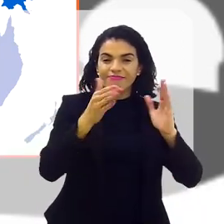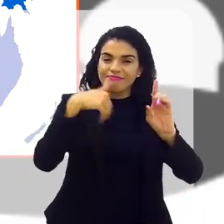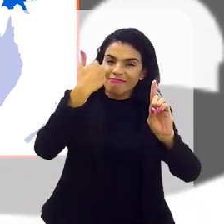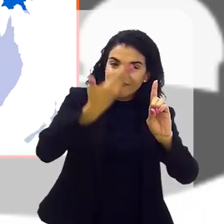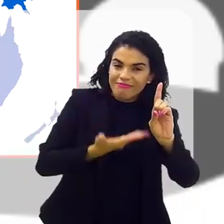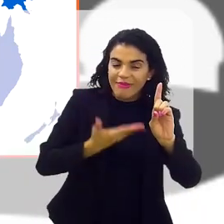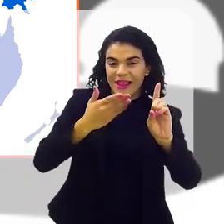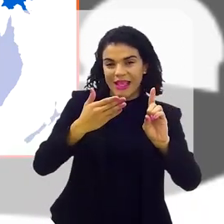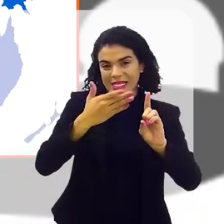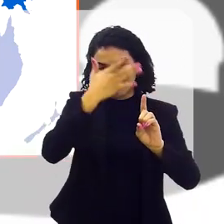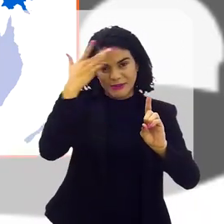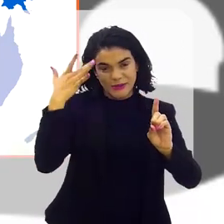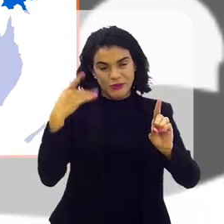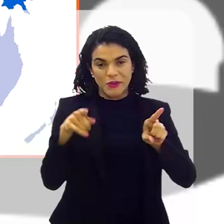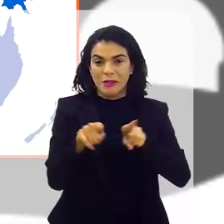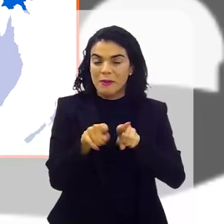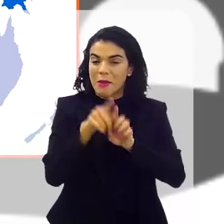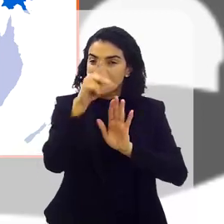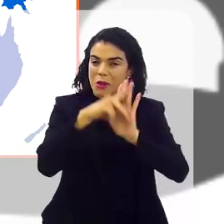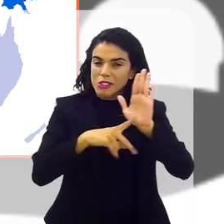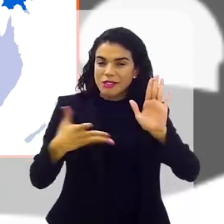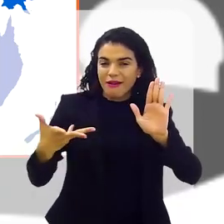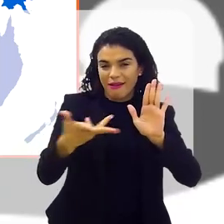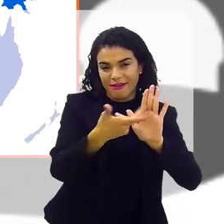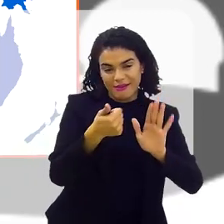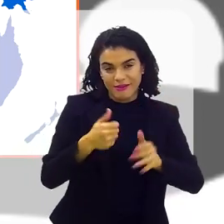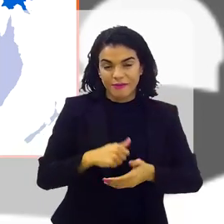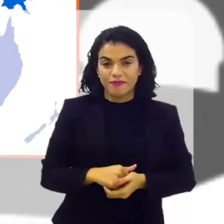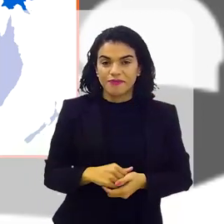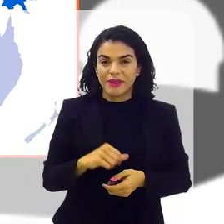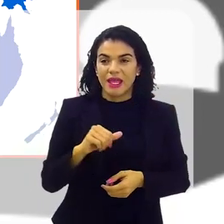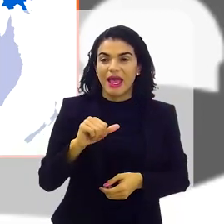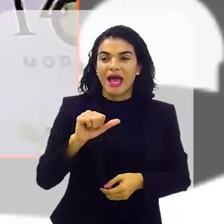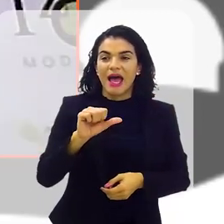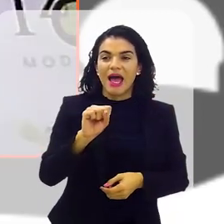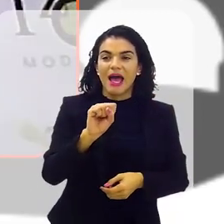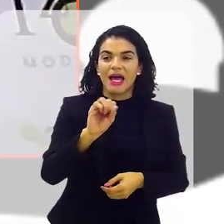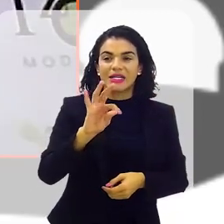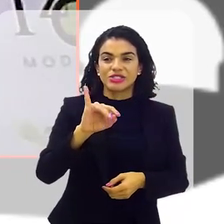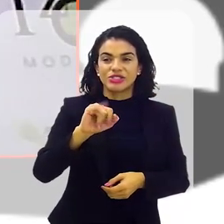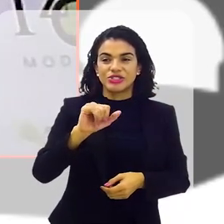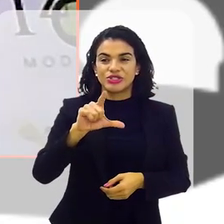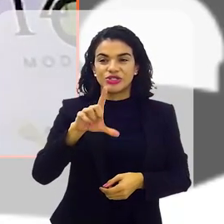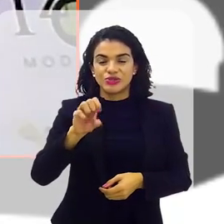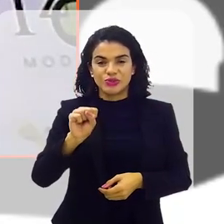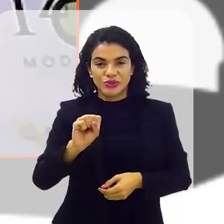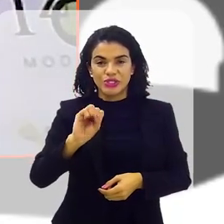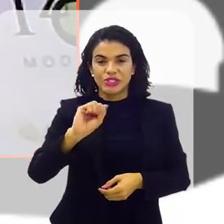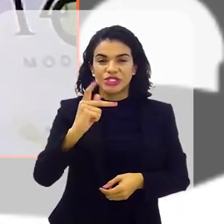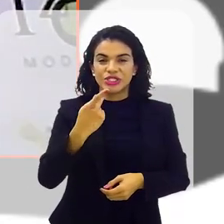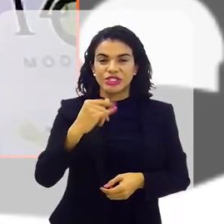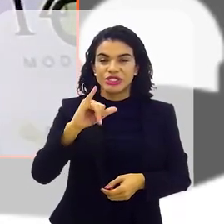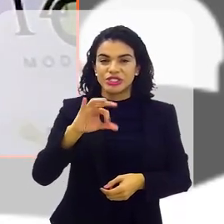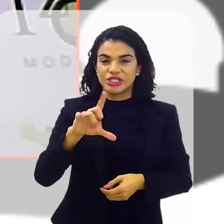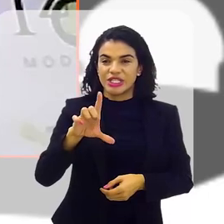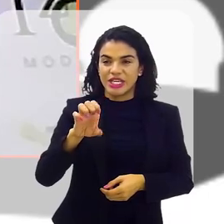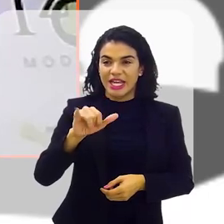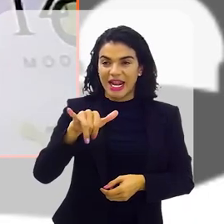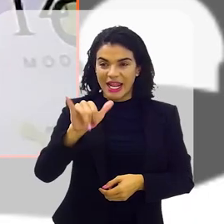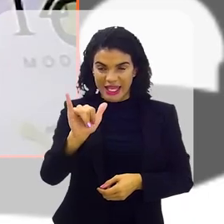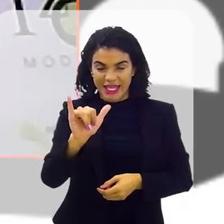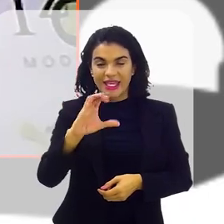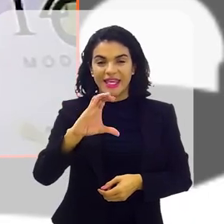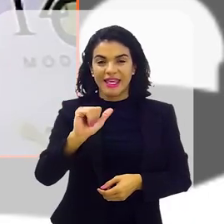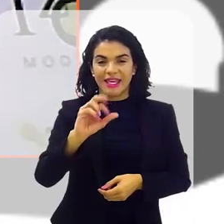essas pessoas que o seu projeto é lindo e a gente quer justamente somar contigo da minha amiga Shirley Carvalho